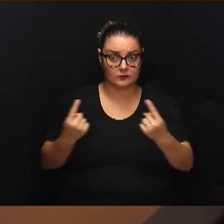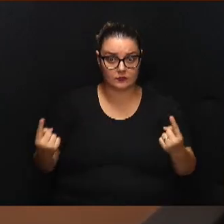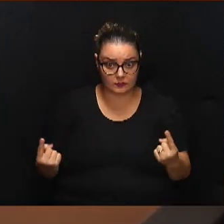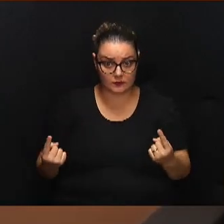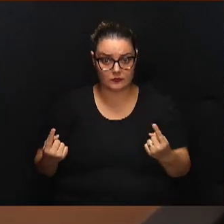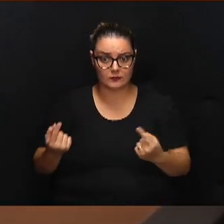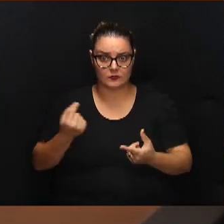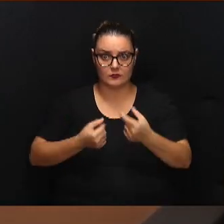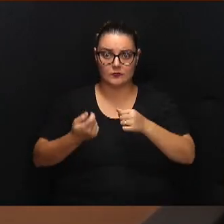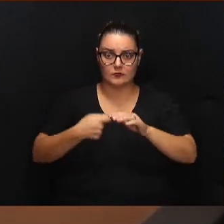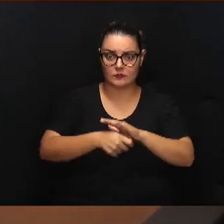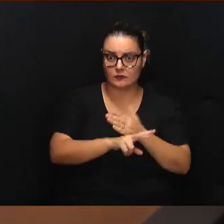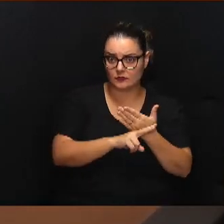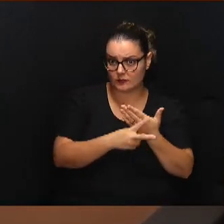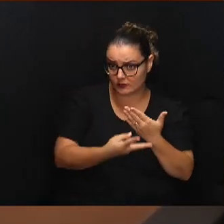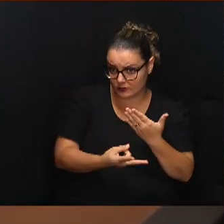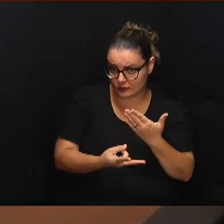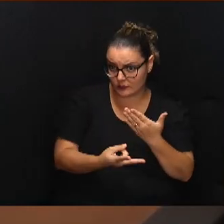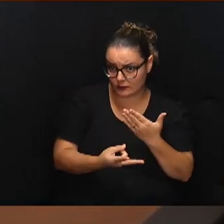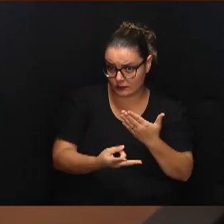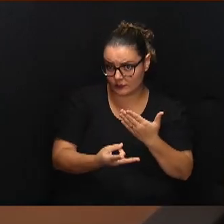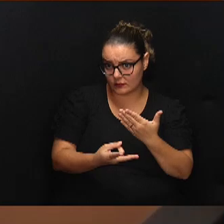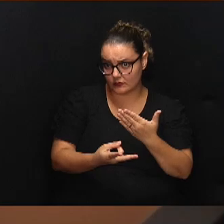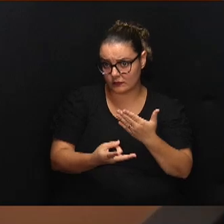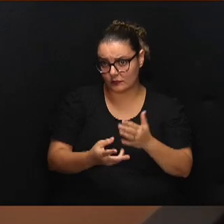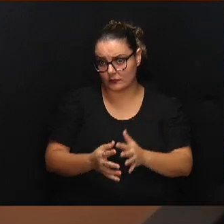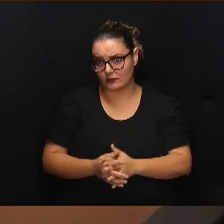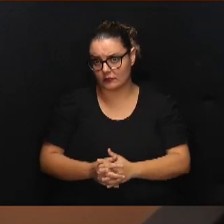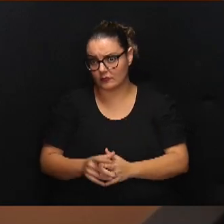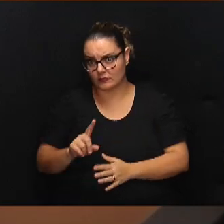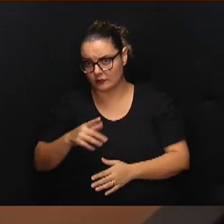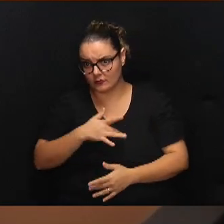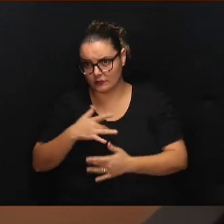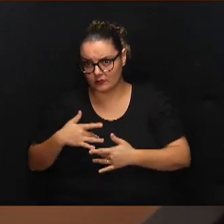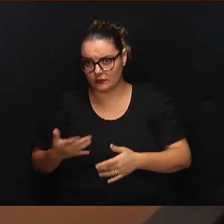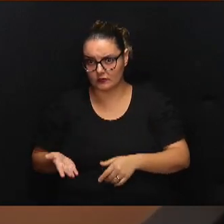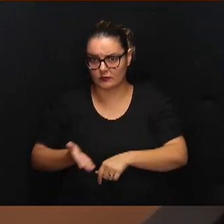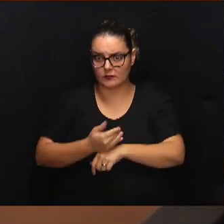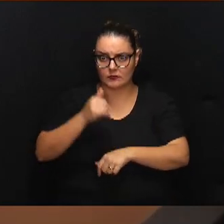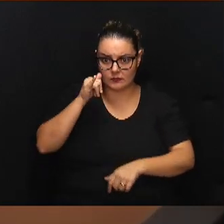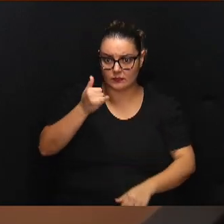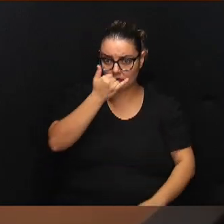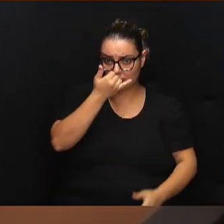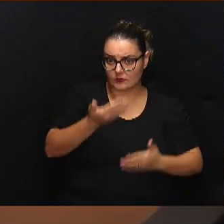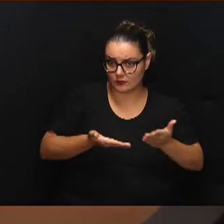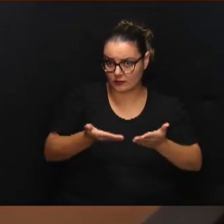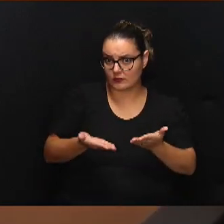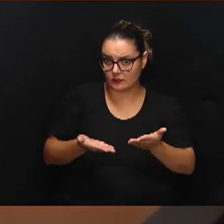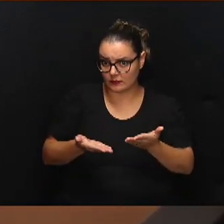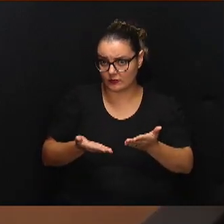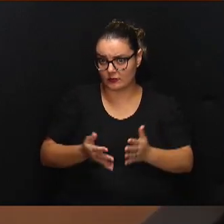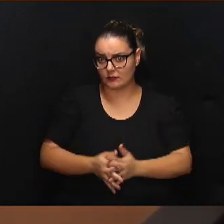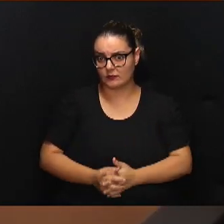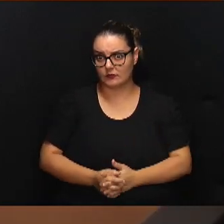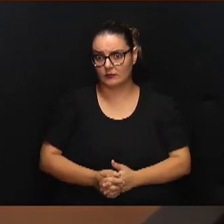investir tanto nas consequências e não na saúde, na preservação dessa saúde? Né?